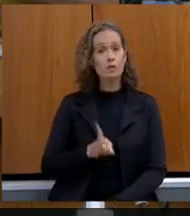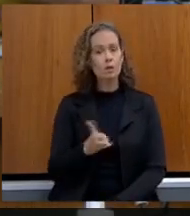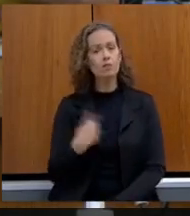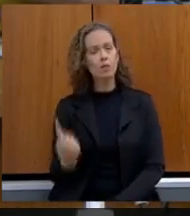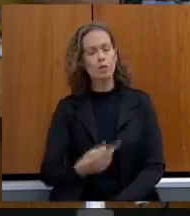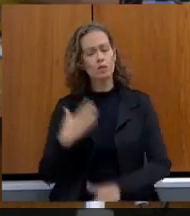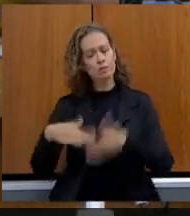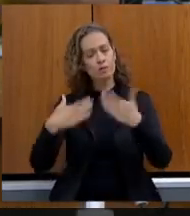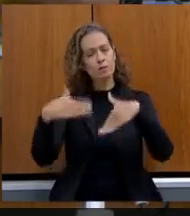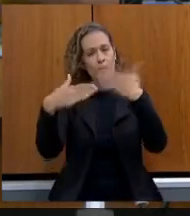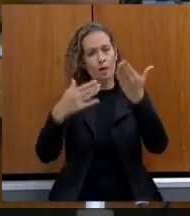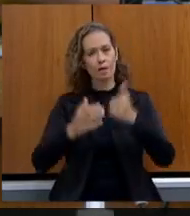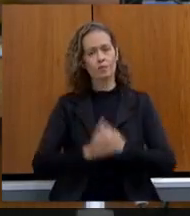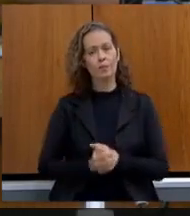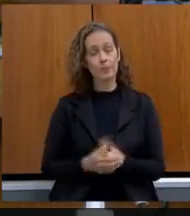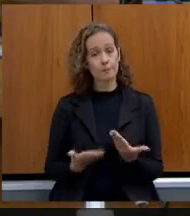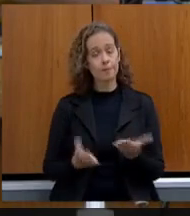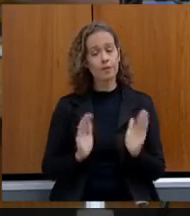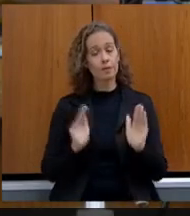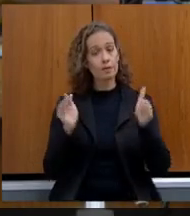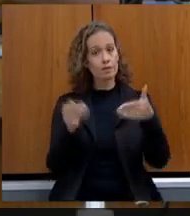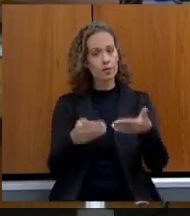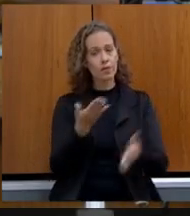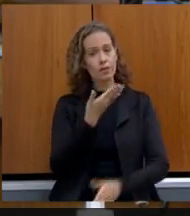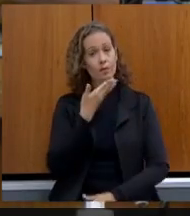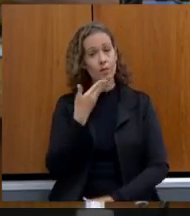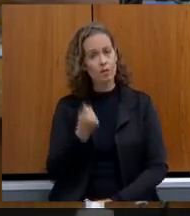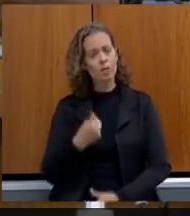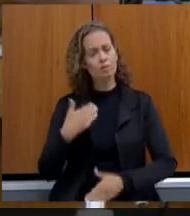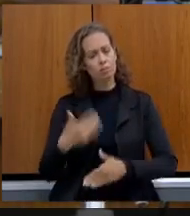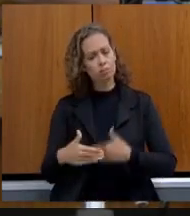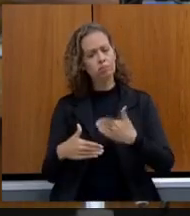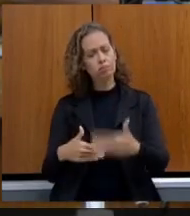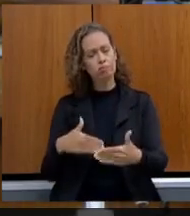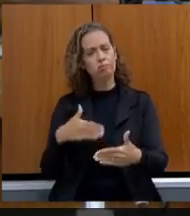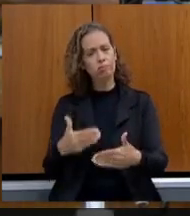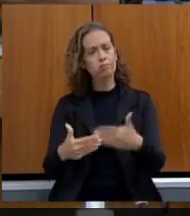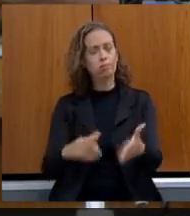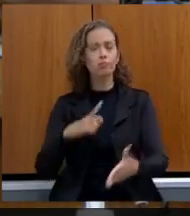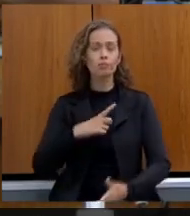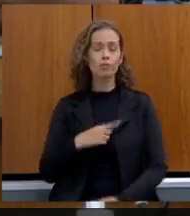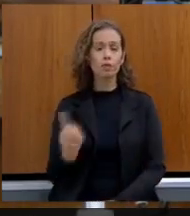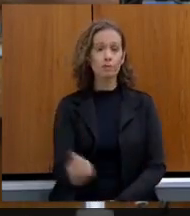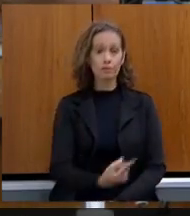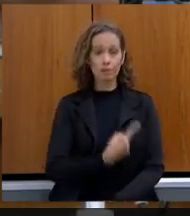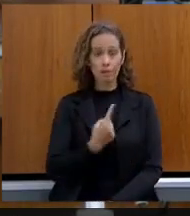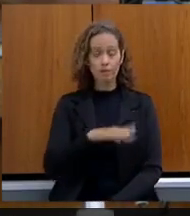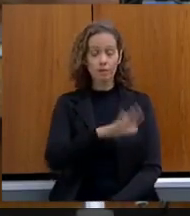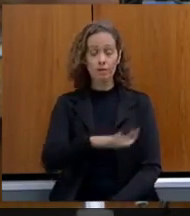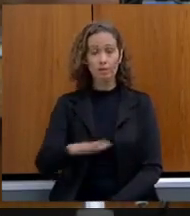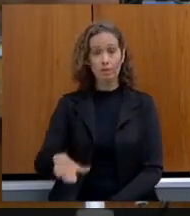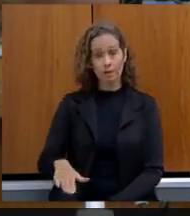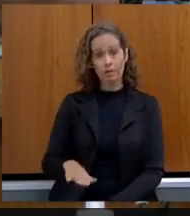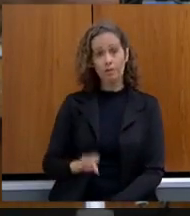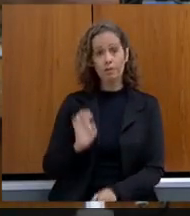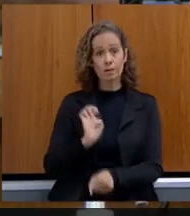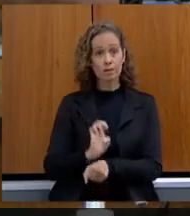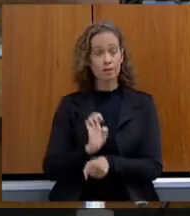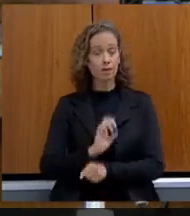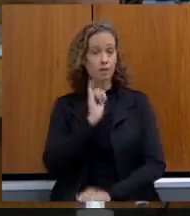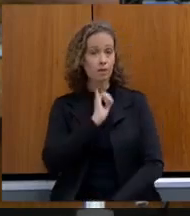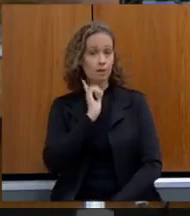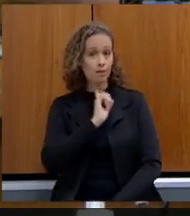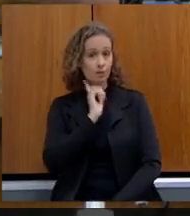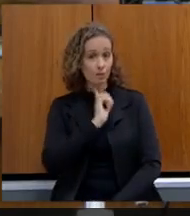e eu acho que é justamente esse foco na melhoria contínua em que a gente tem as nossas crianças mineiras saindo